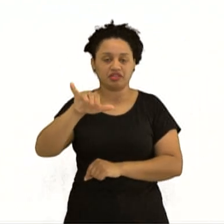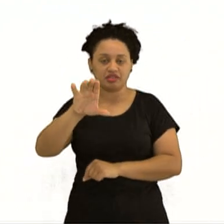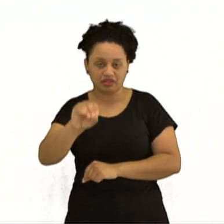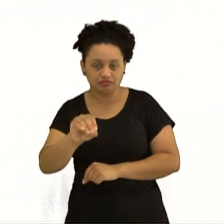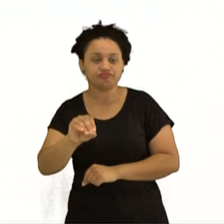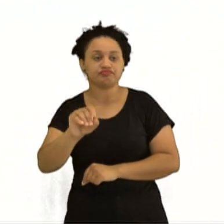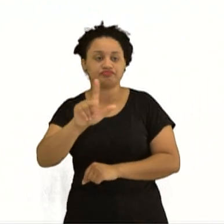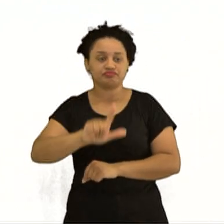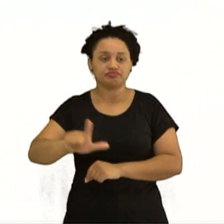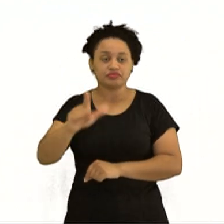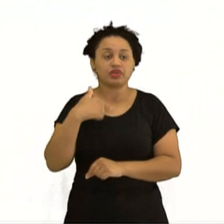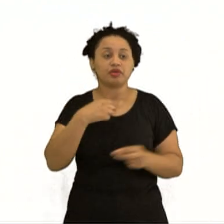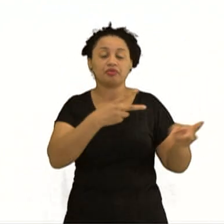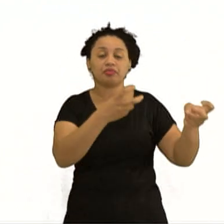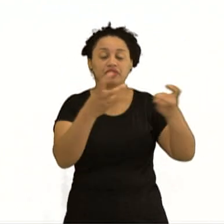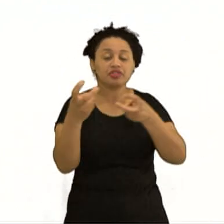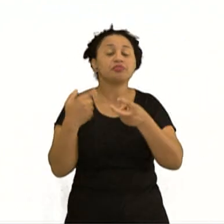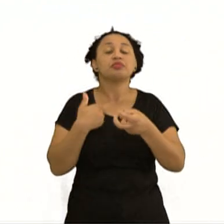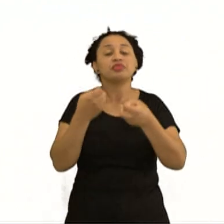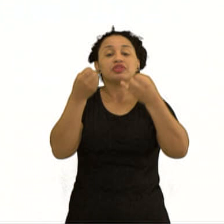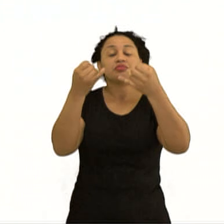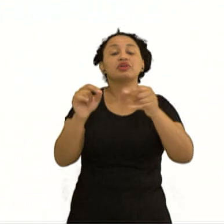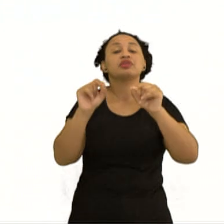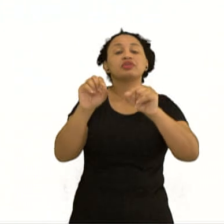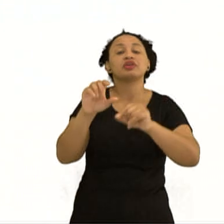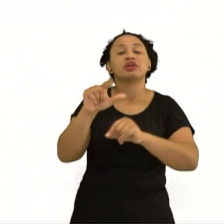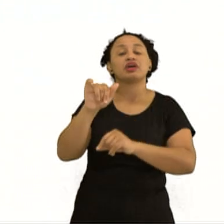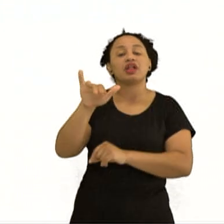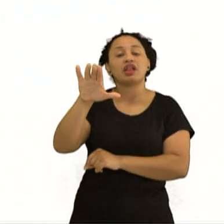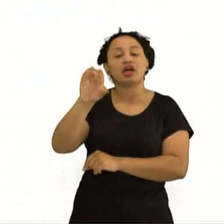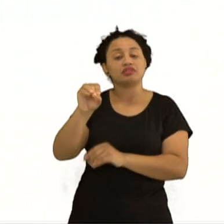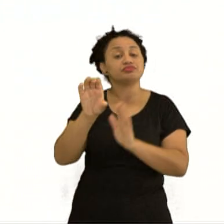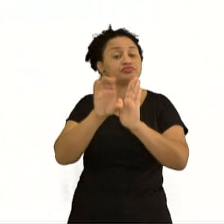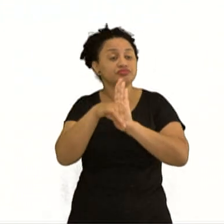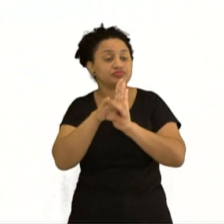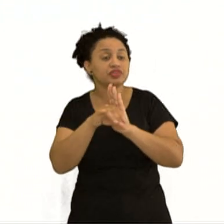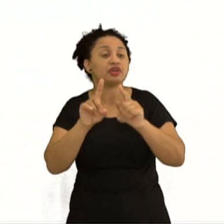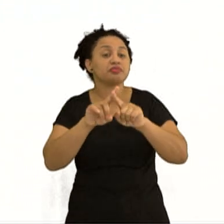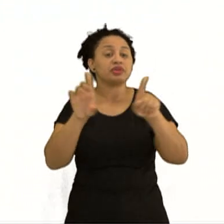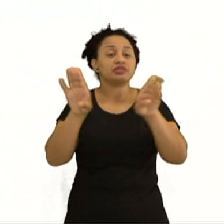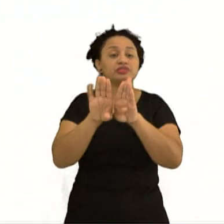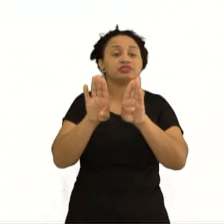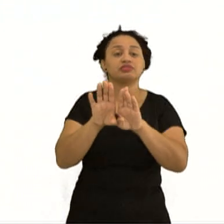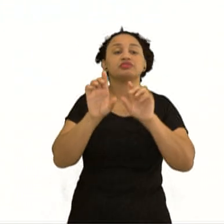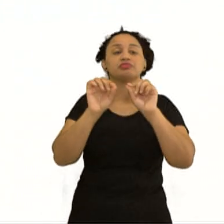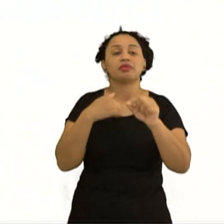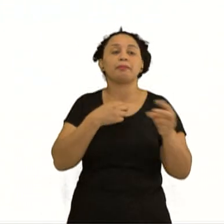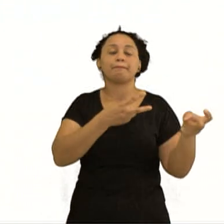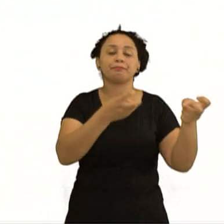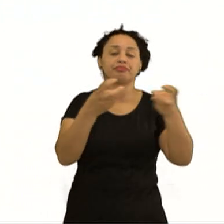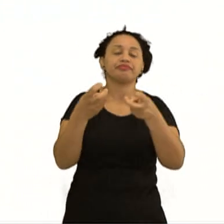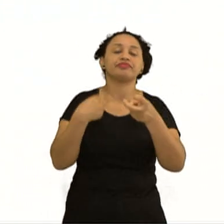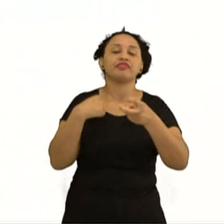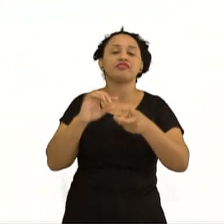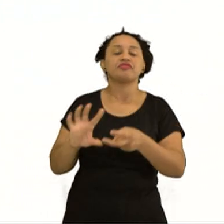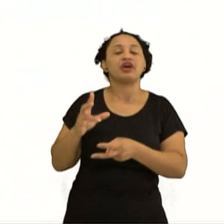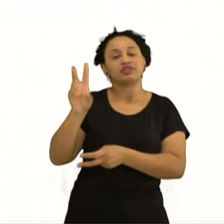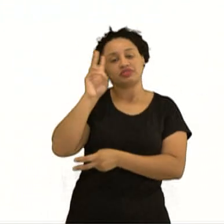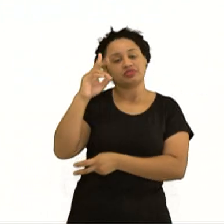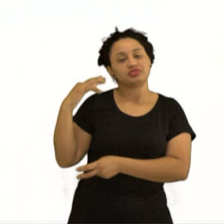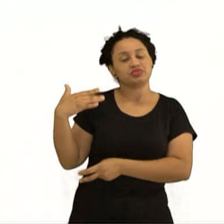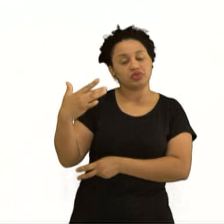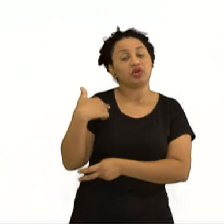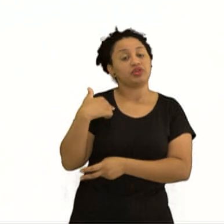apontamentos sobre a importância dos clássicos e sua definição, mas também identificamos fato histórico sobre a